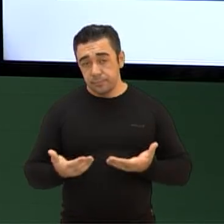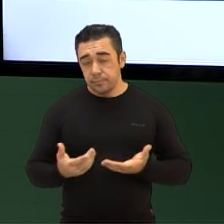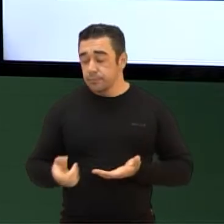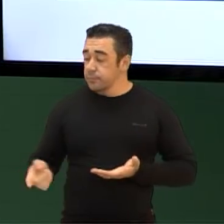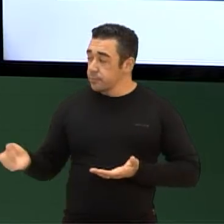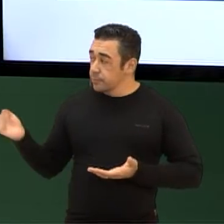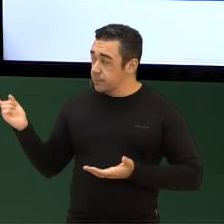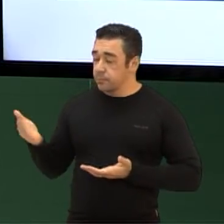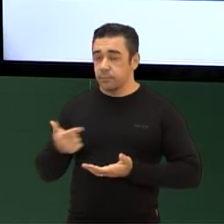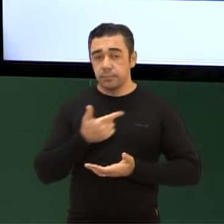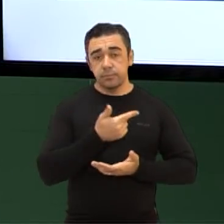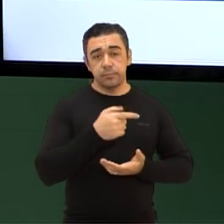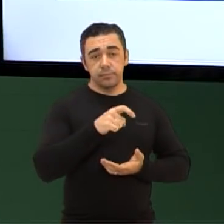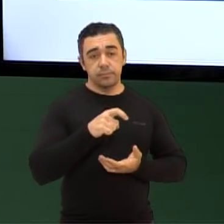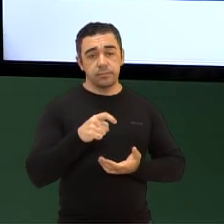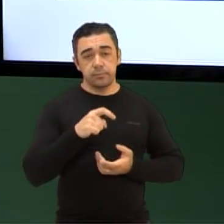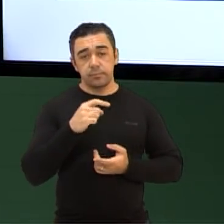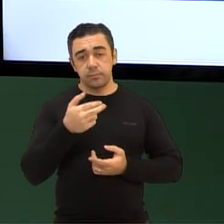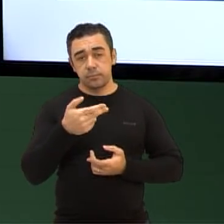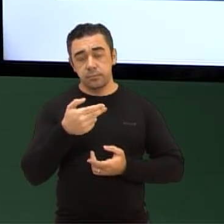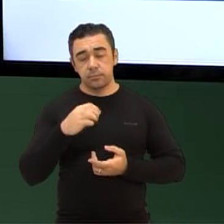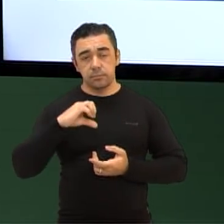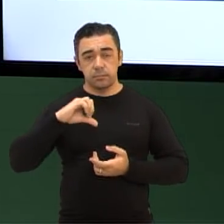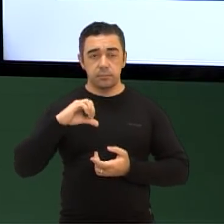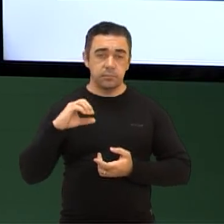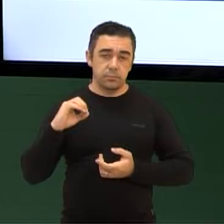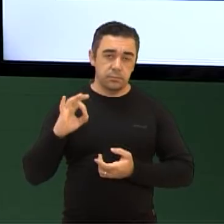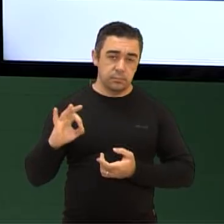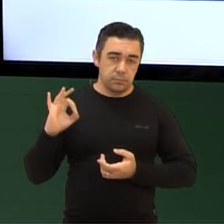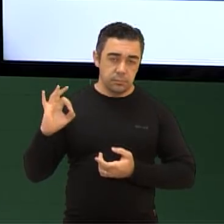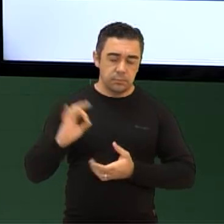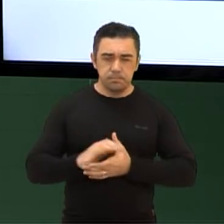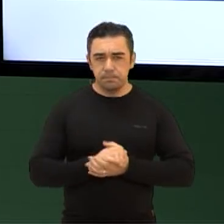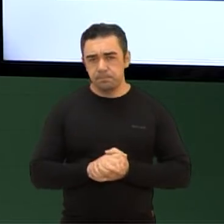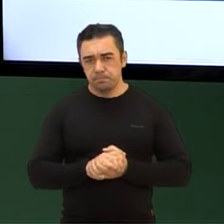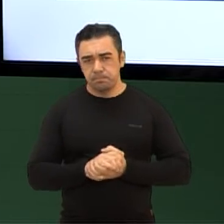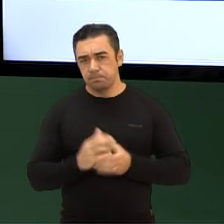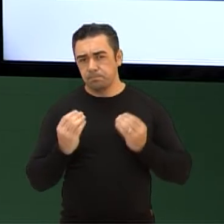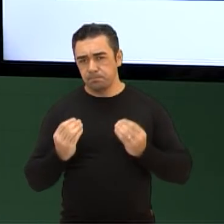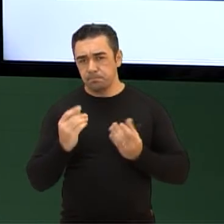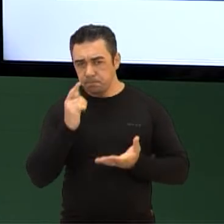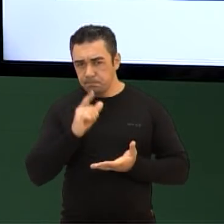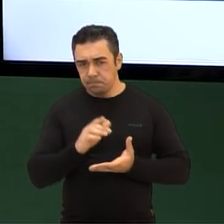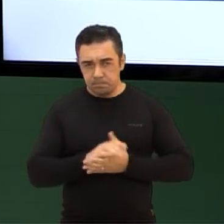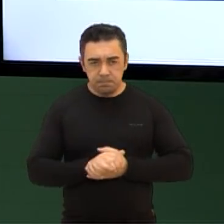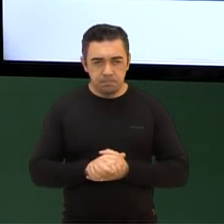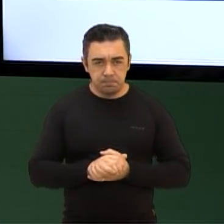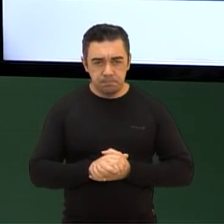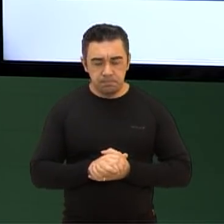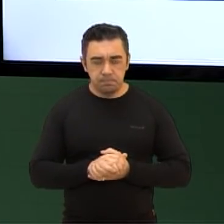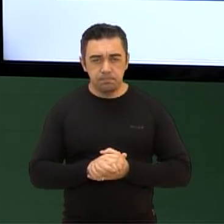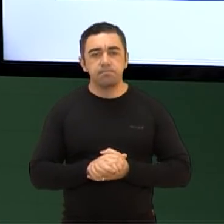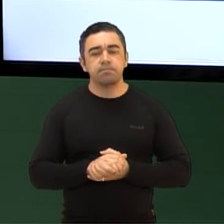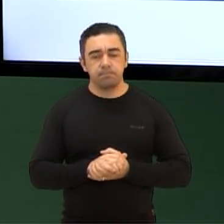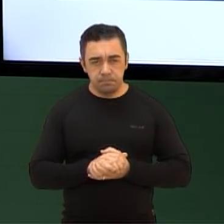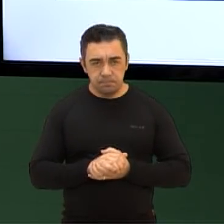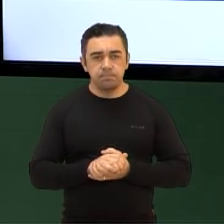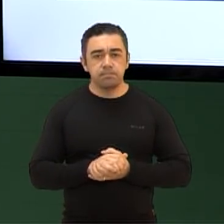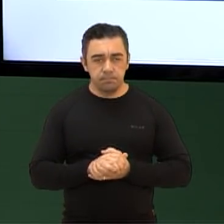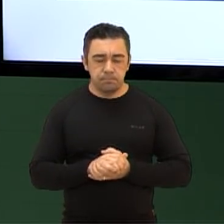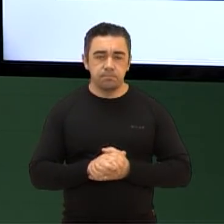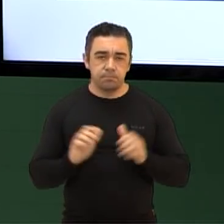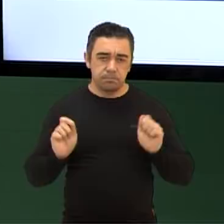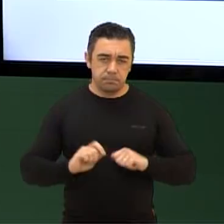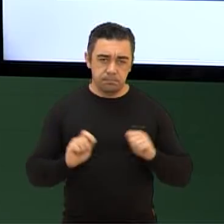restou? 2x igual a 90 graus. Como que eu posso fazer? Posso usar